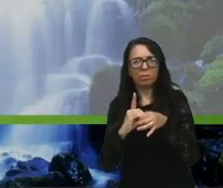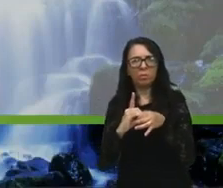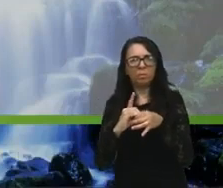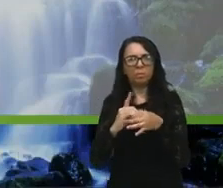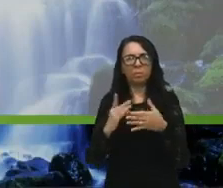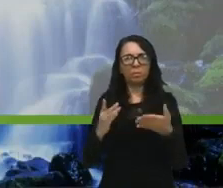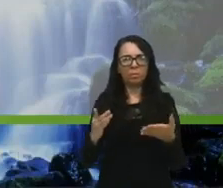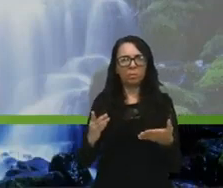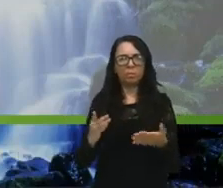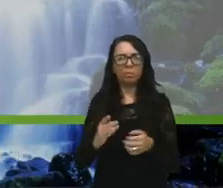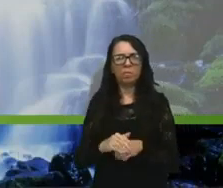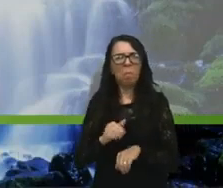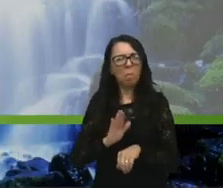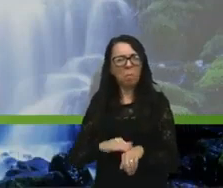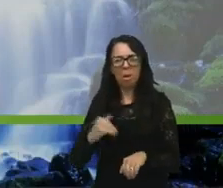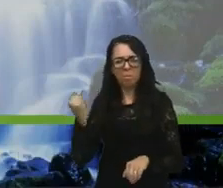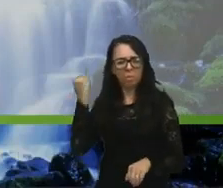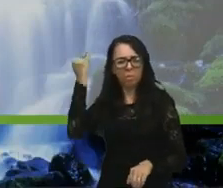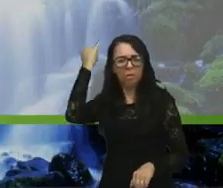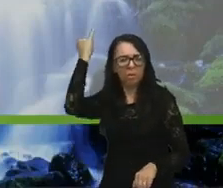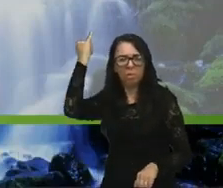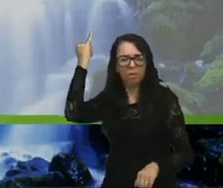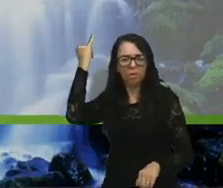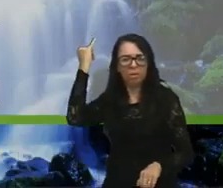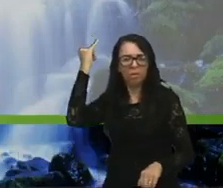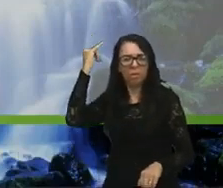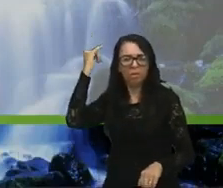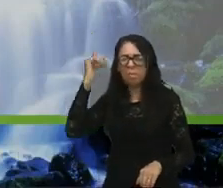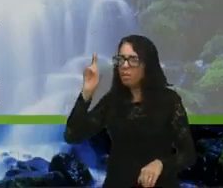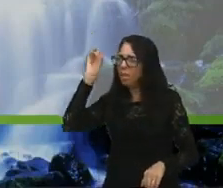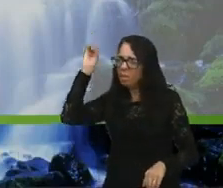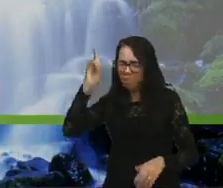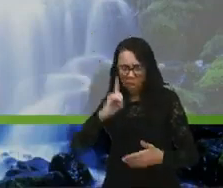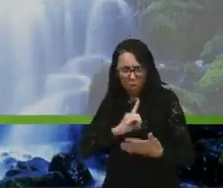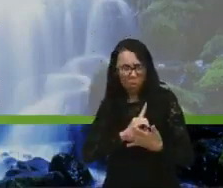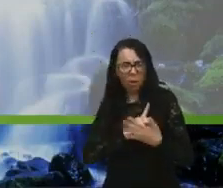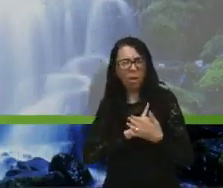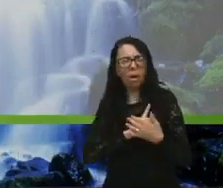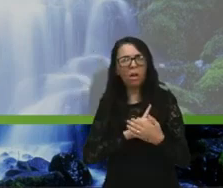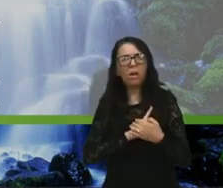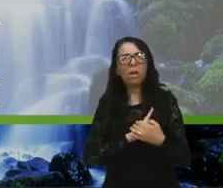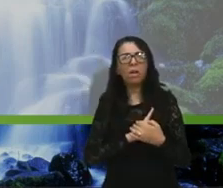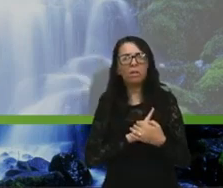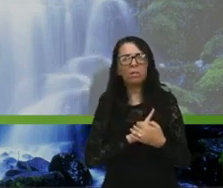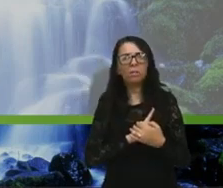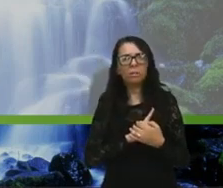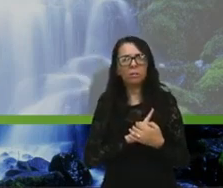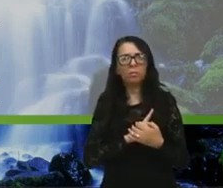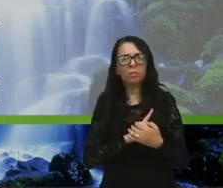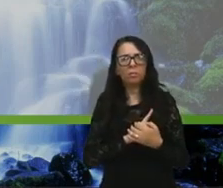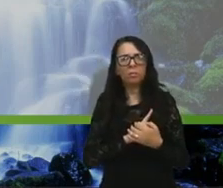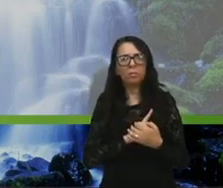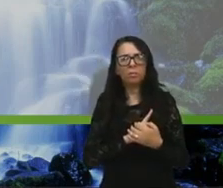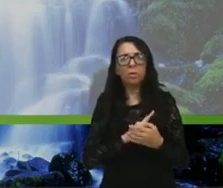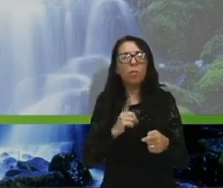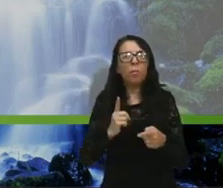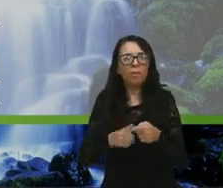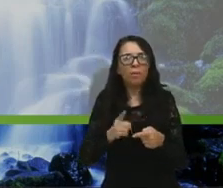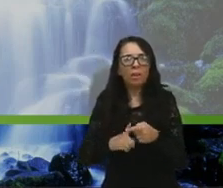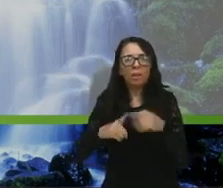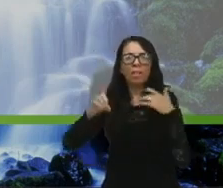coisas. Agora, se a nossa vida, se a nossa espiritualidade não for